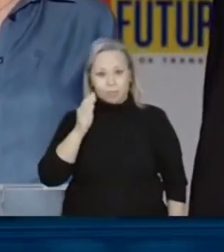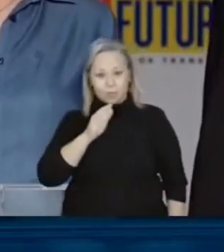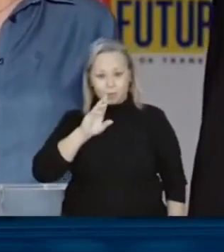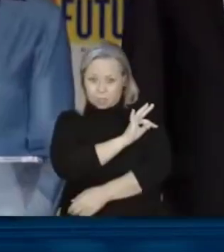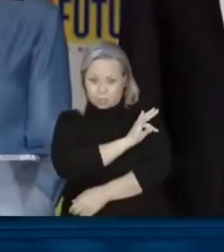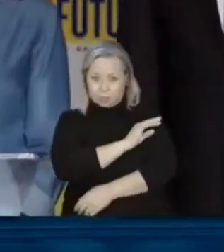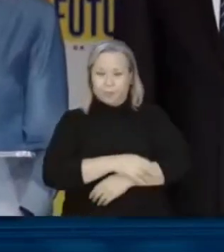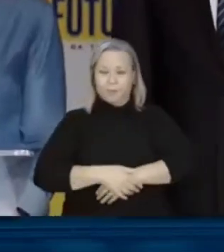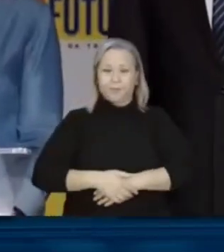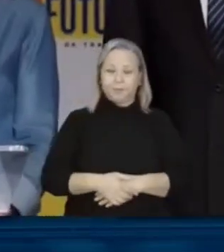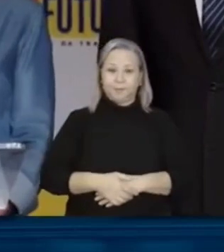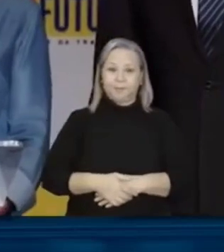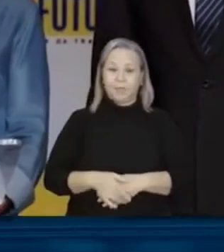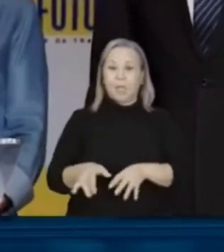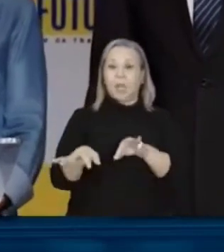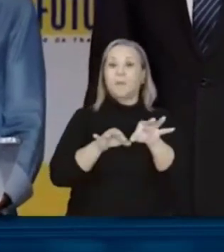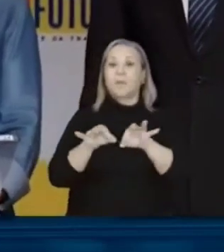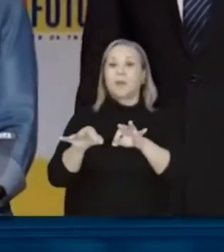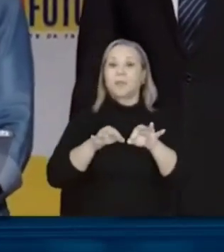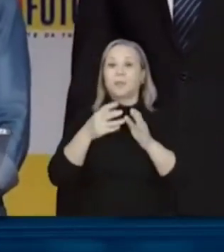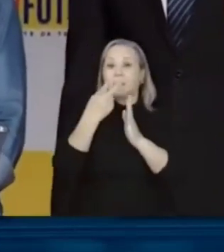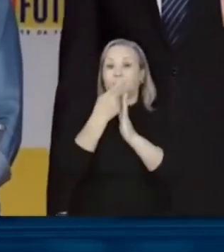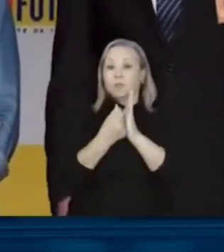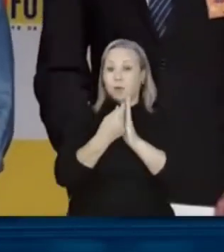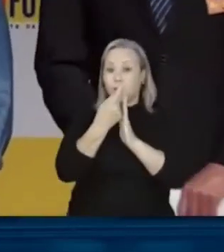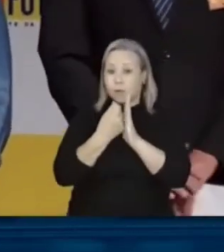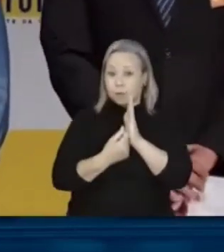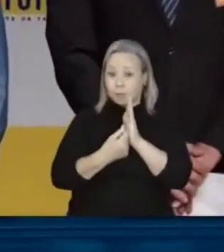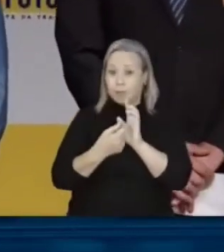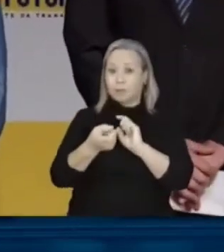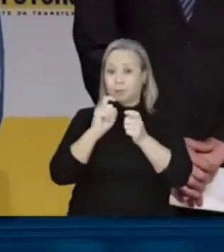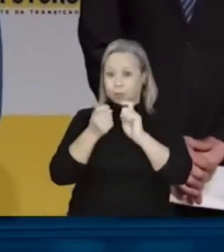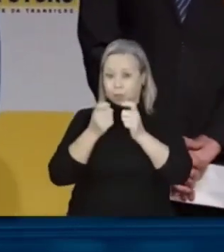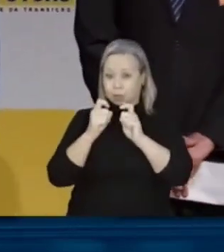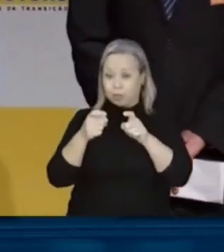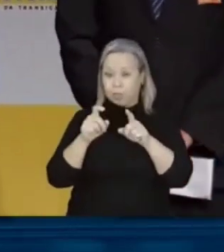Sul. Planejamento, Orçamento e Gestão,